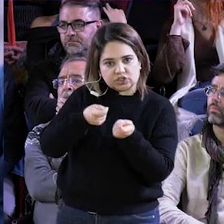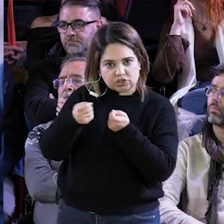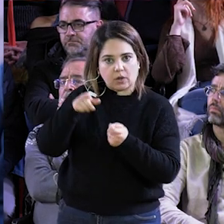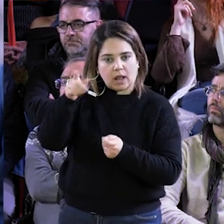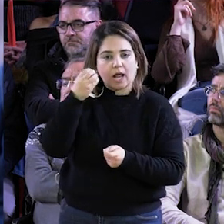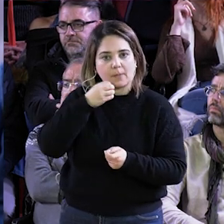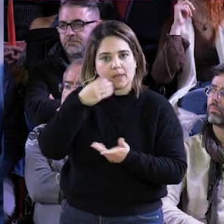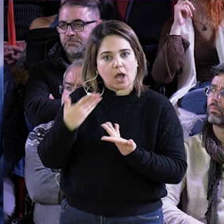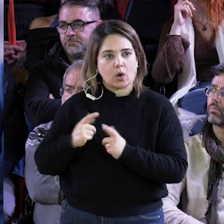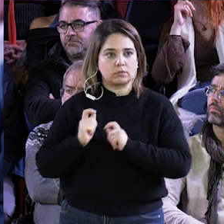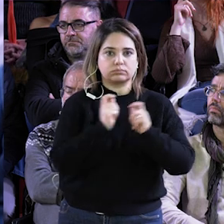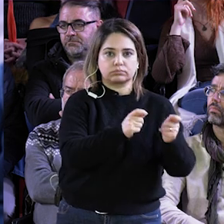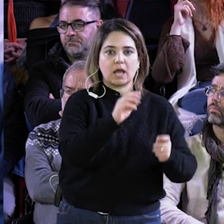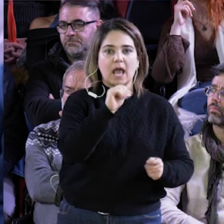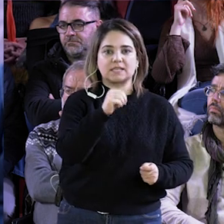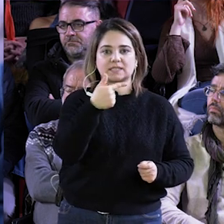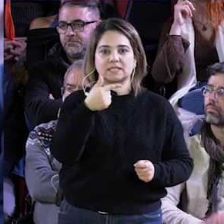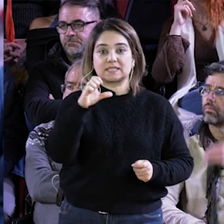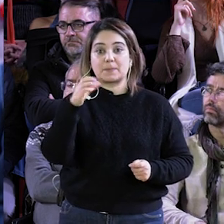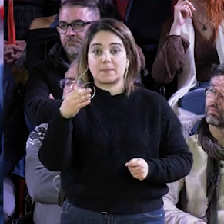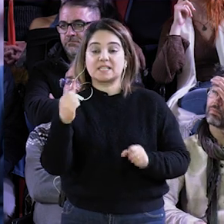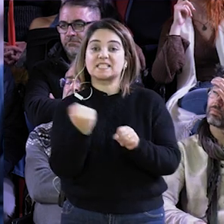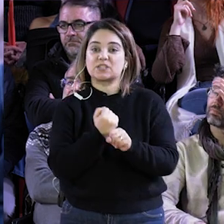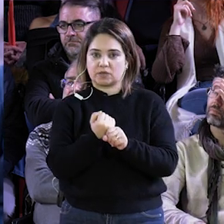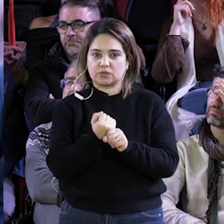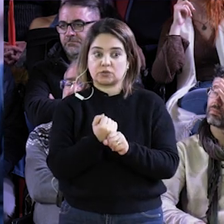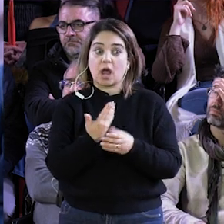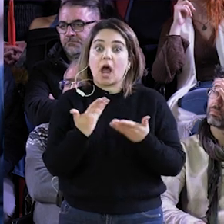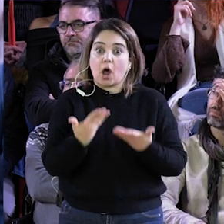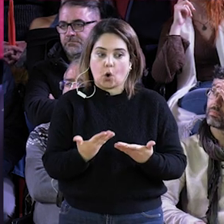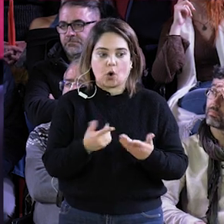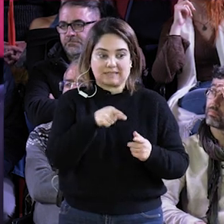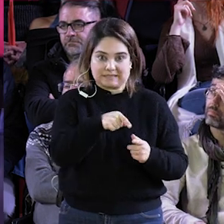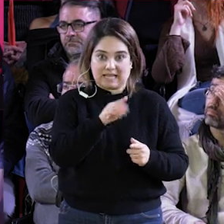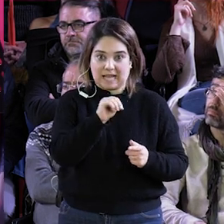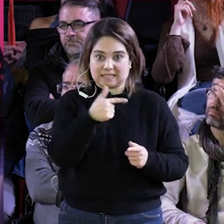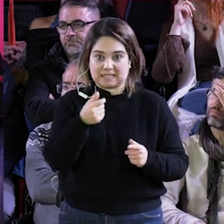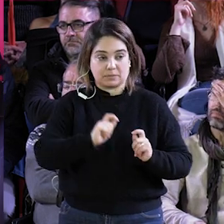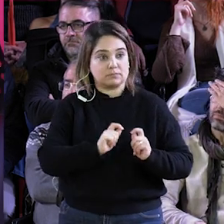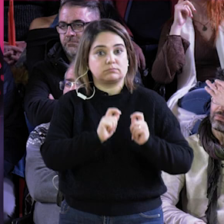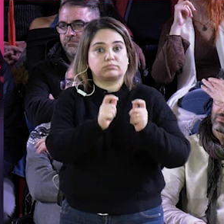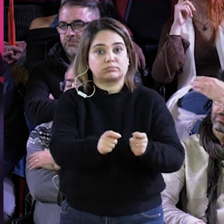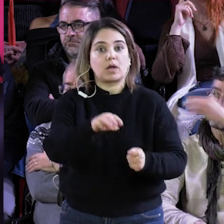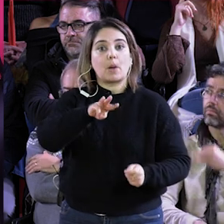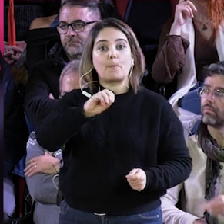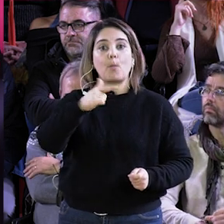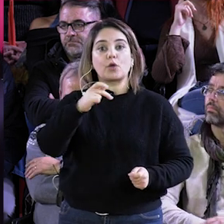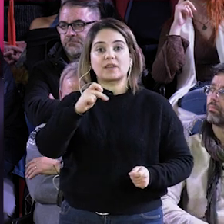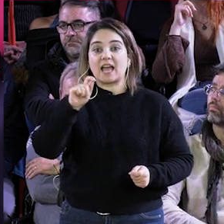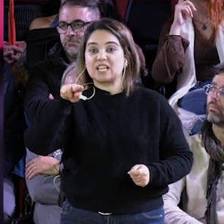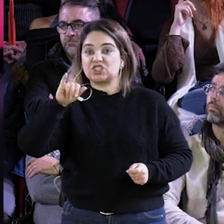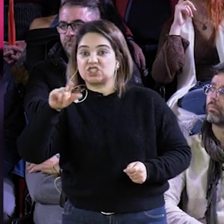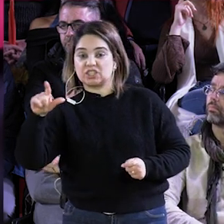foi entregue à STCP Serviços, que por sua vez concessionou a gestão à Mota-Engil Active, que por sua